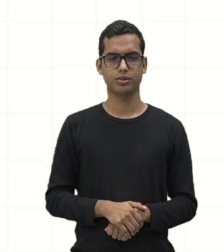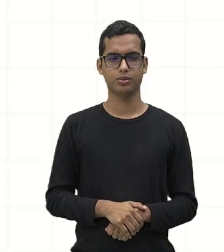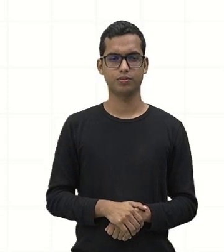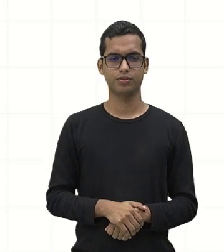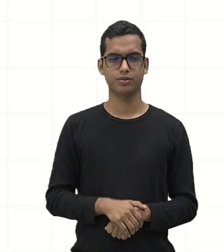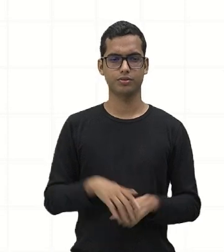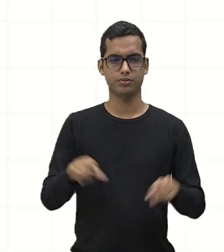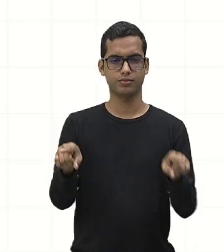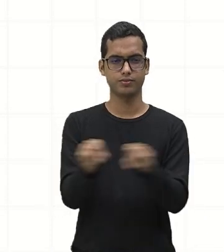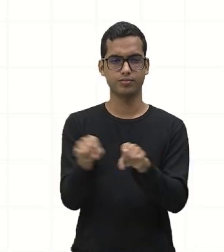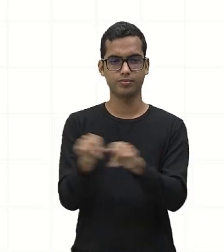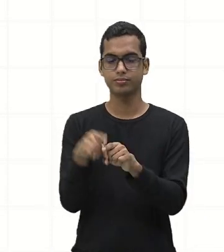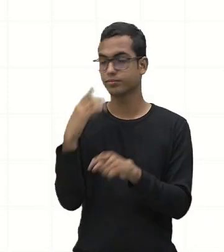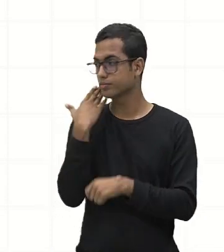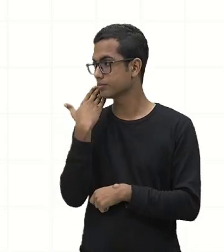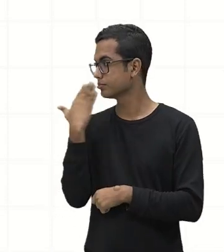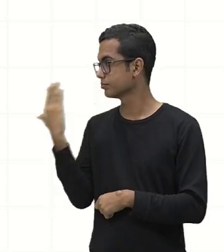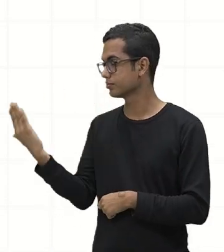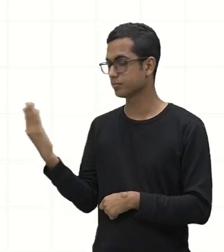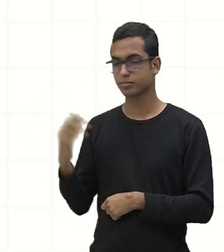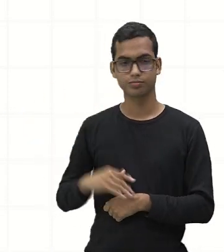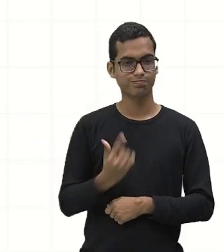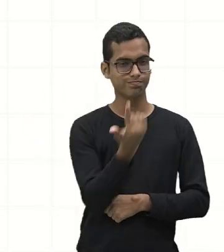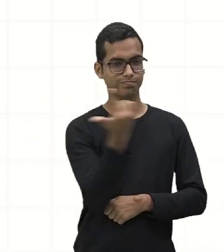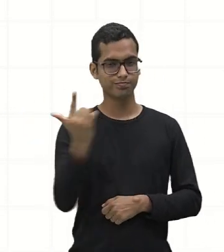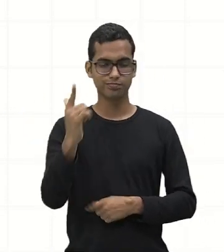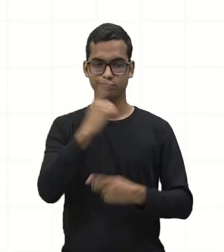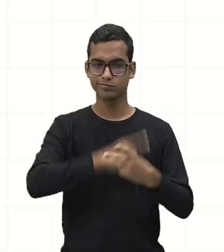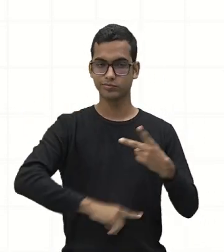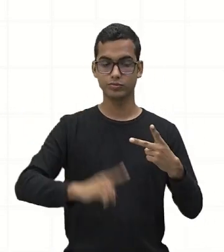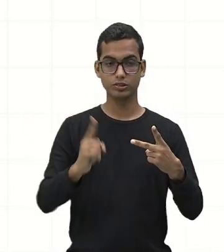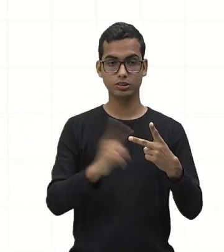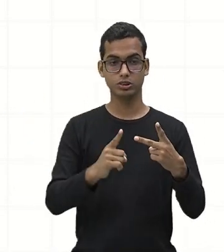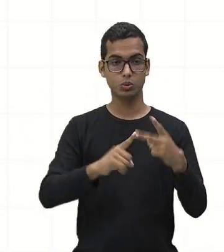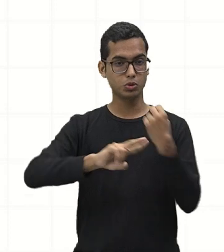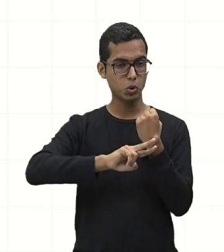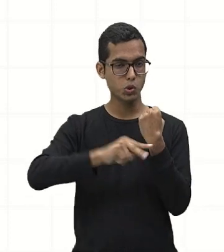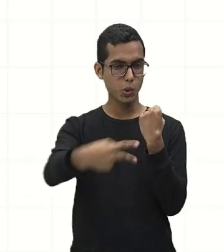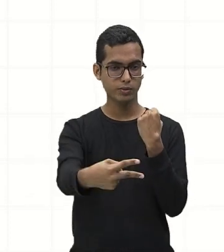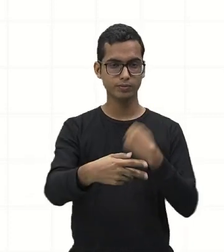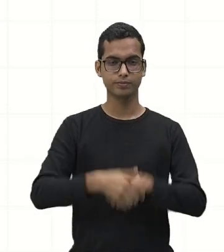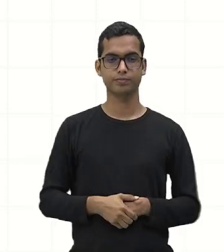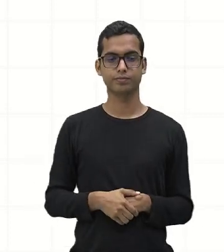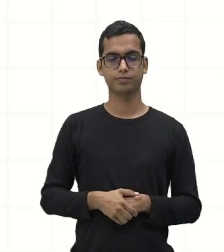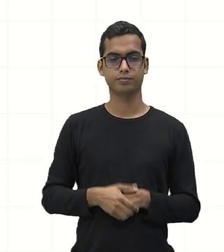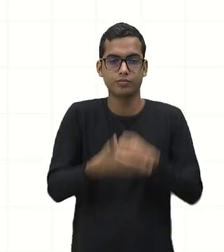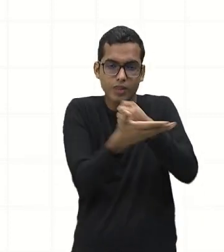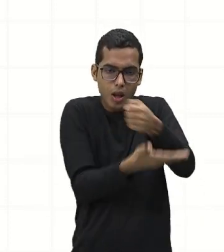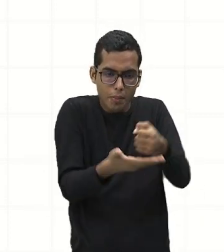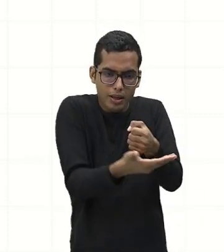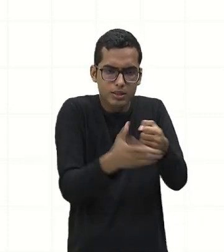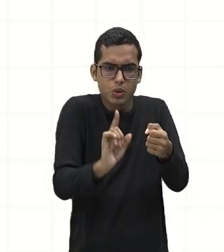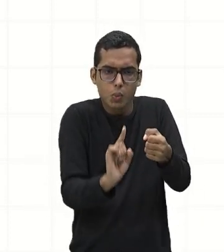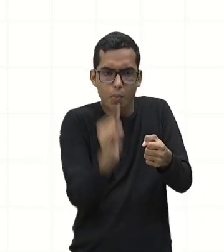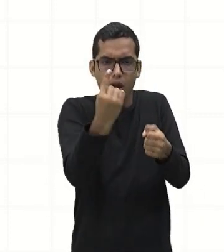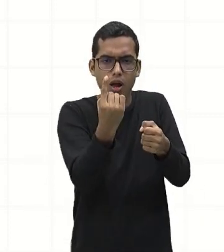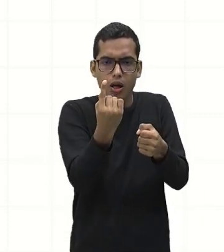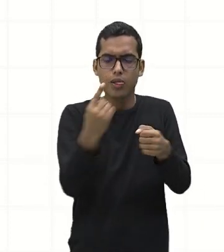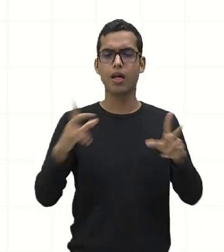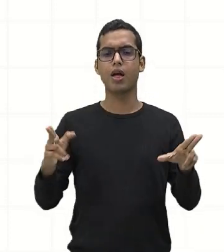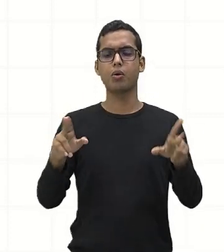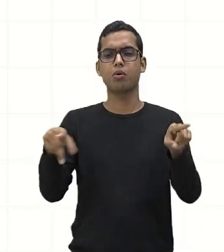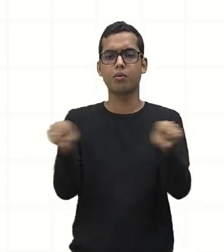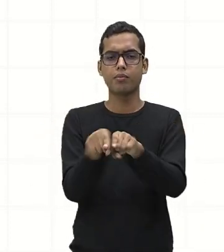Aí temos agora uma segunda consequência. Toda base elevado a 1 é igual à própria